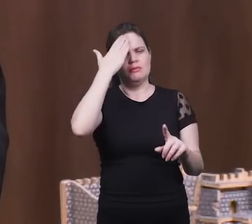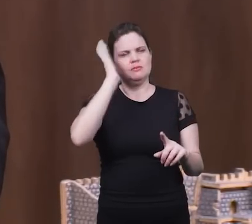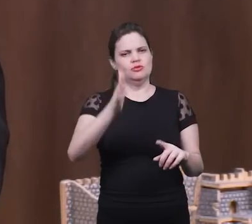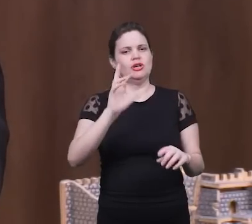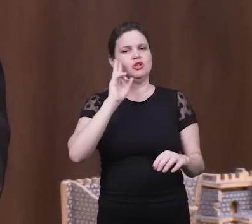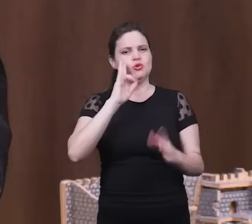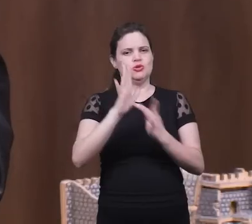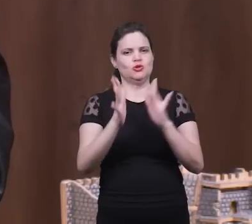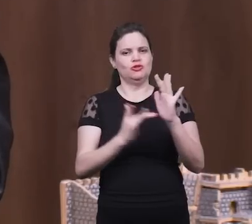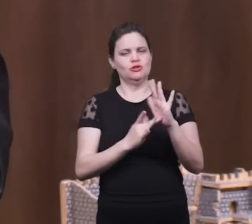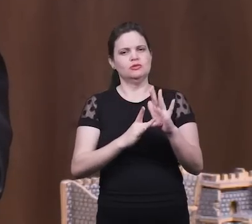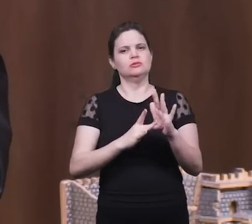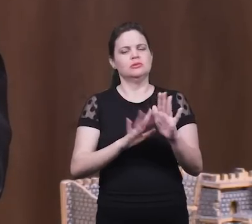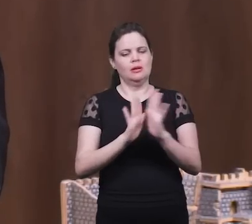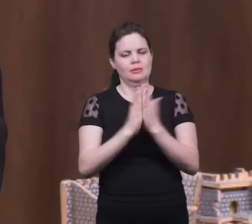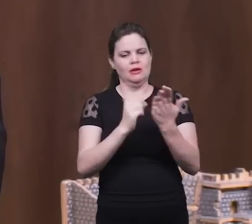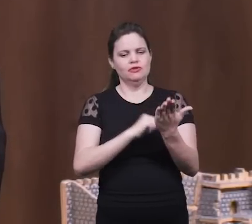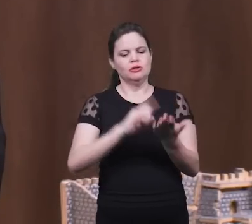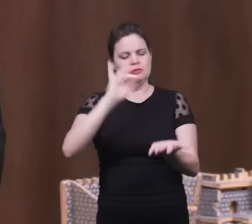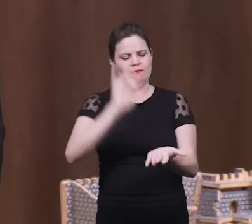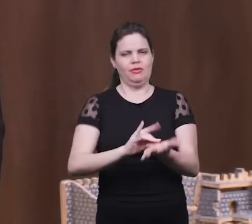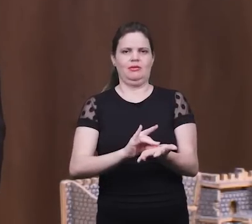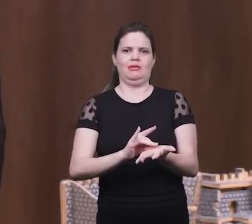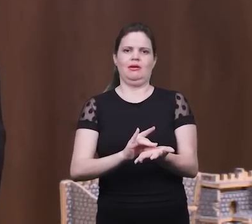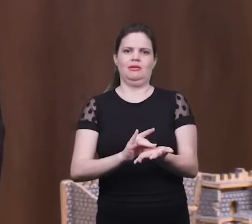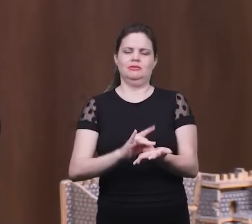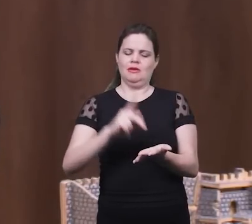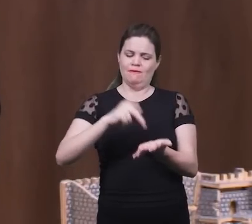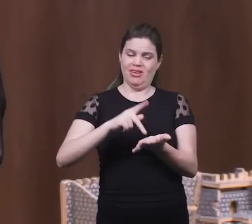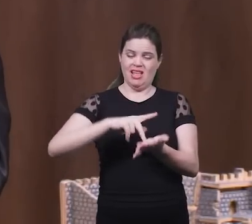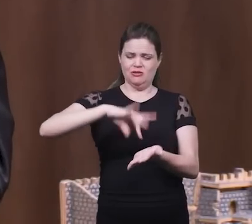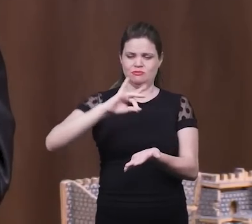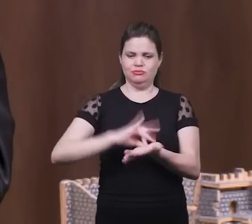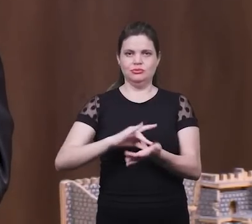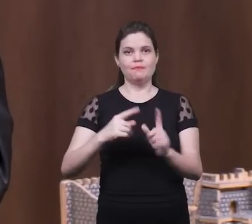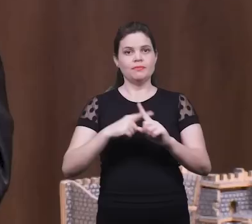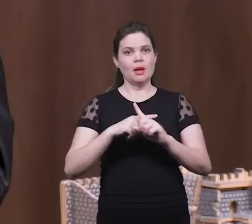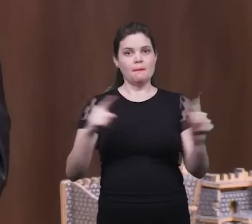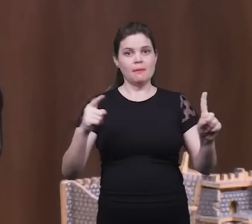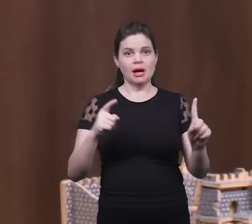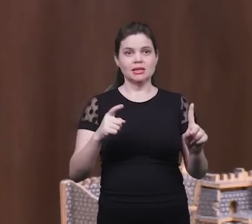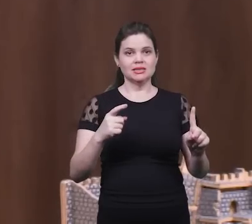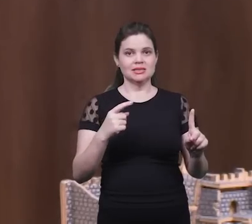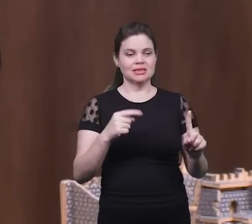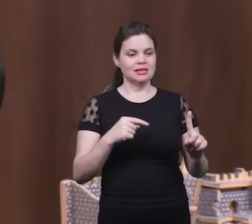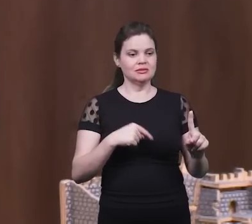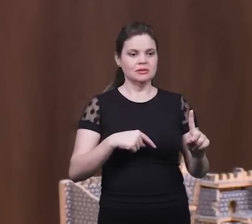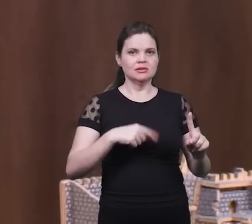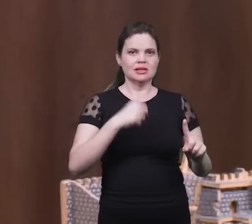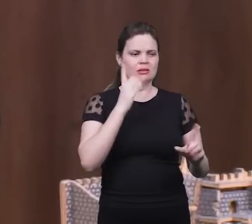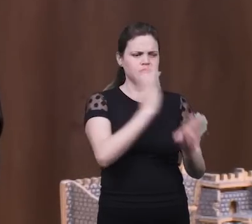esses achados, eles vêm a mostrar isso, né?